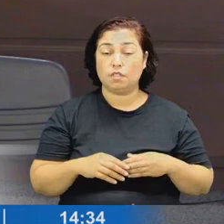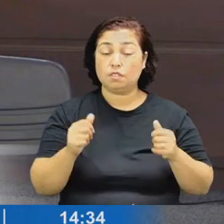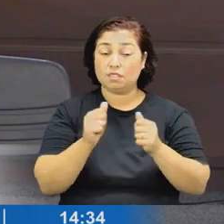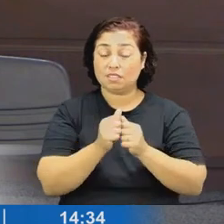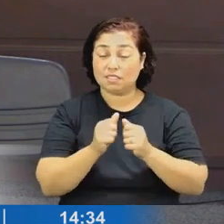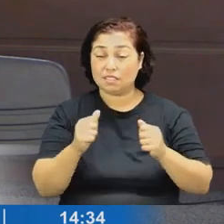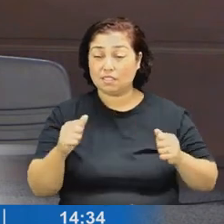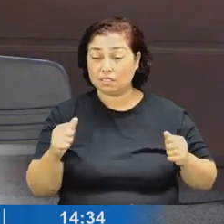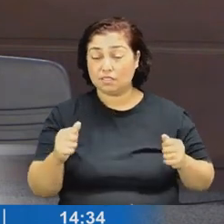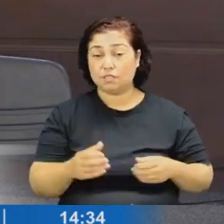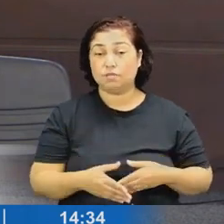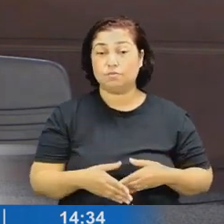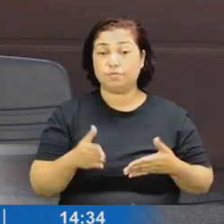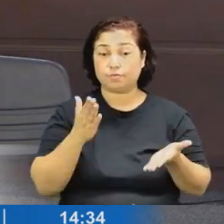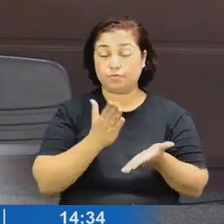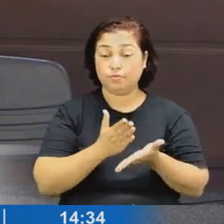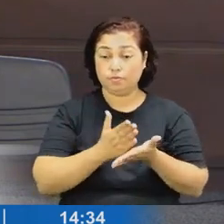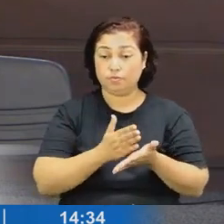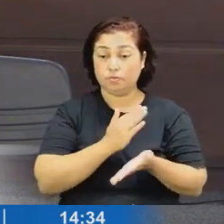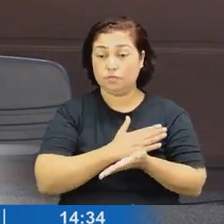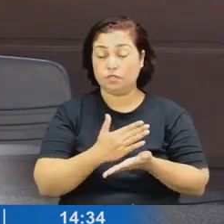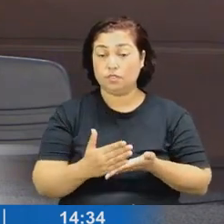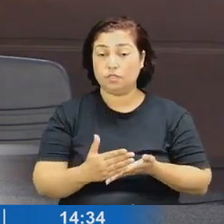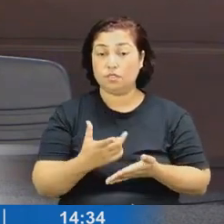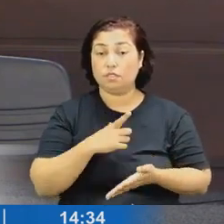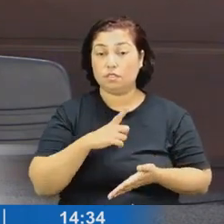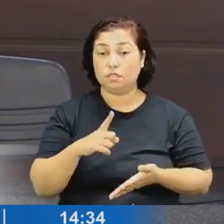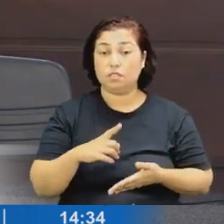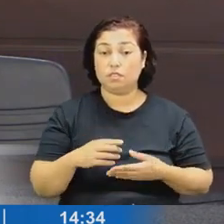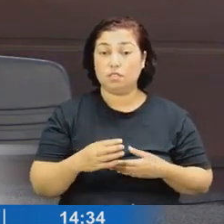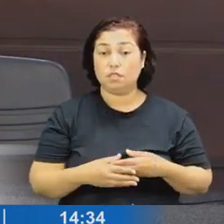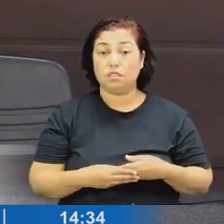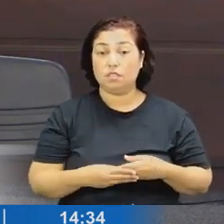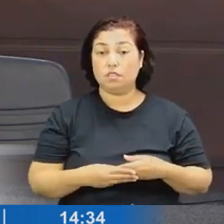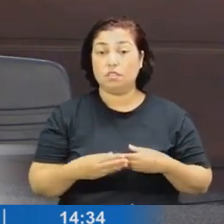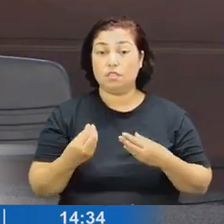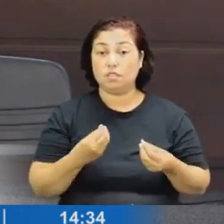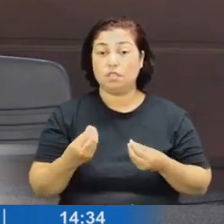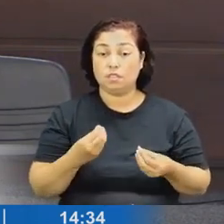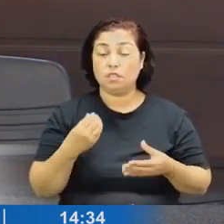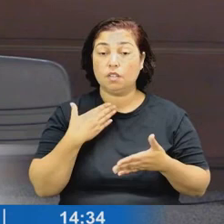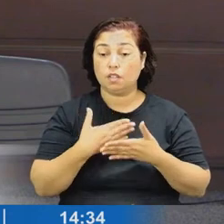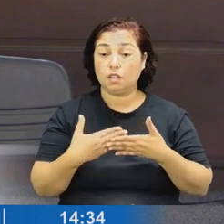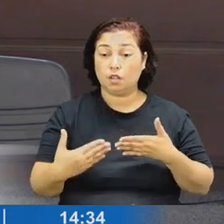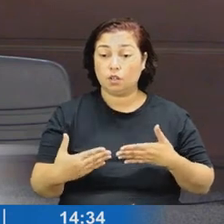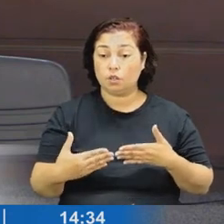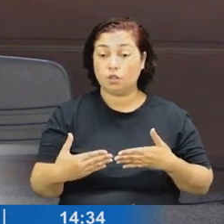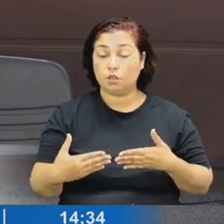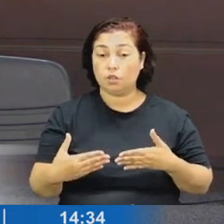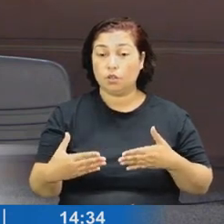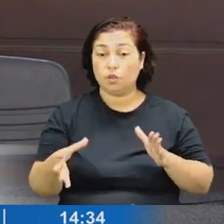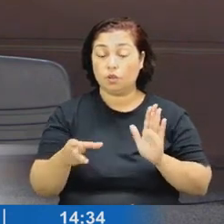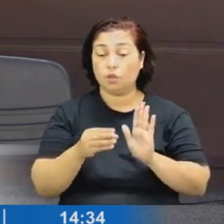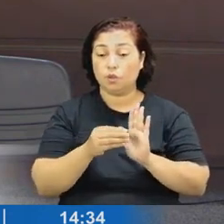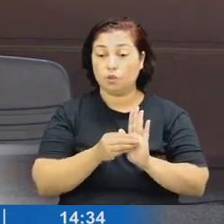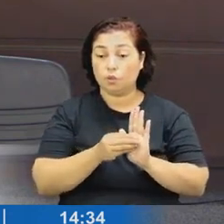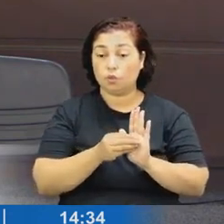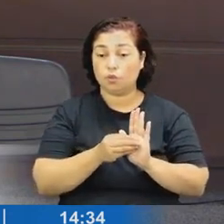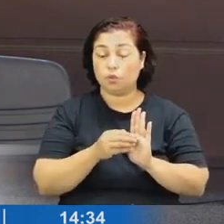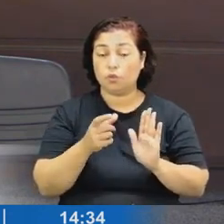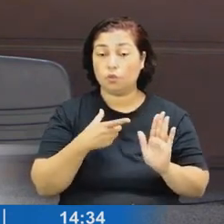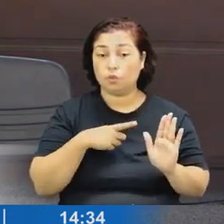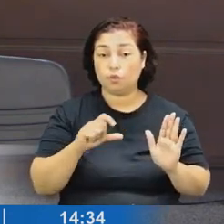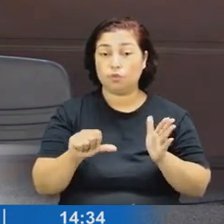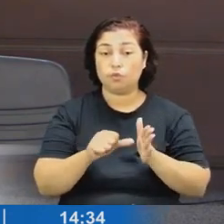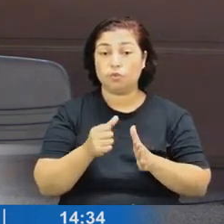eu fiz essa pequena essa pequena parte aqui para começar porque teve tem muito prejuízo de perda de conteúdo quem não teve na primeira eu vou fazer um pequeno